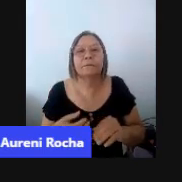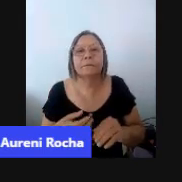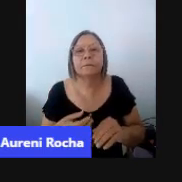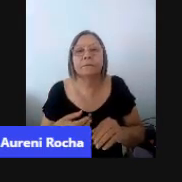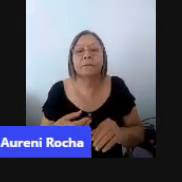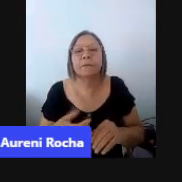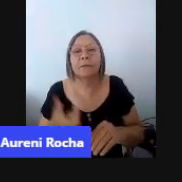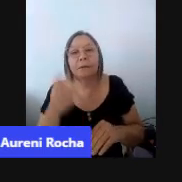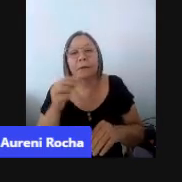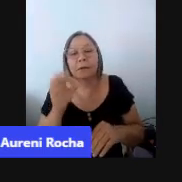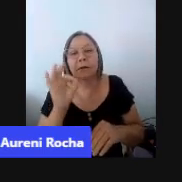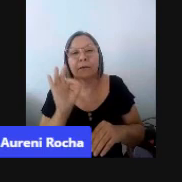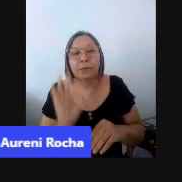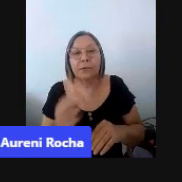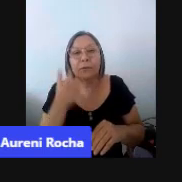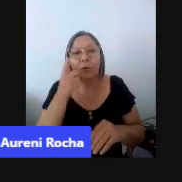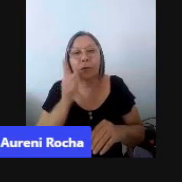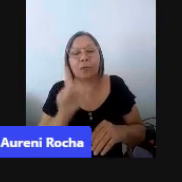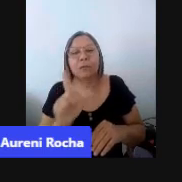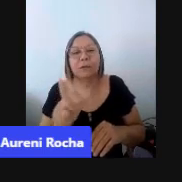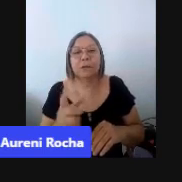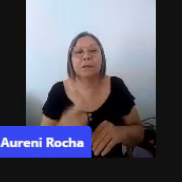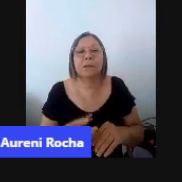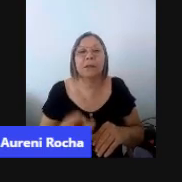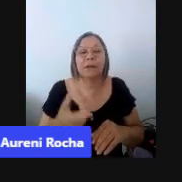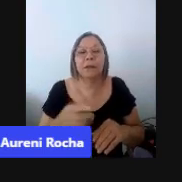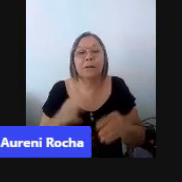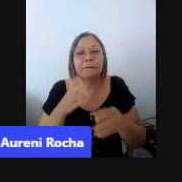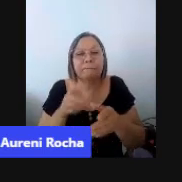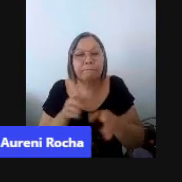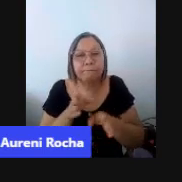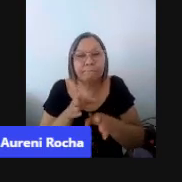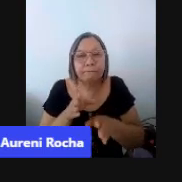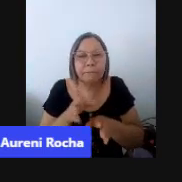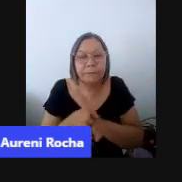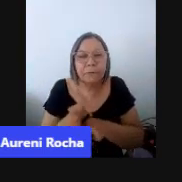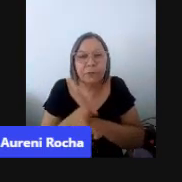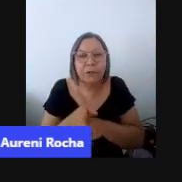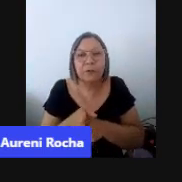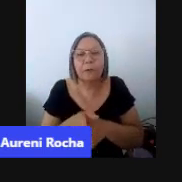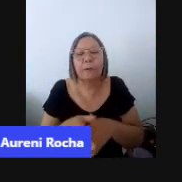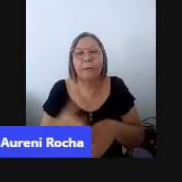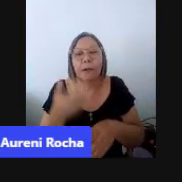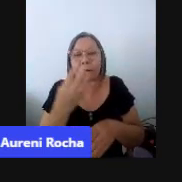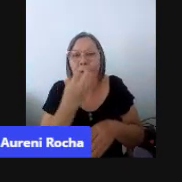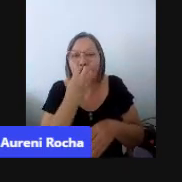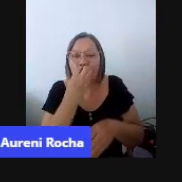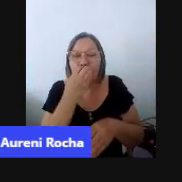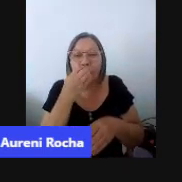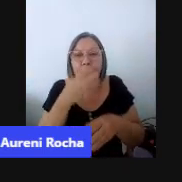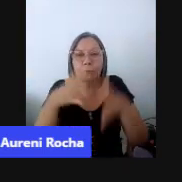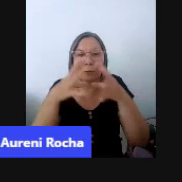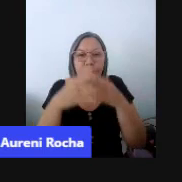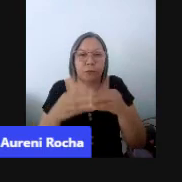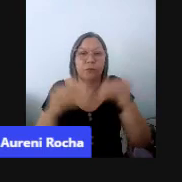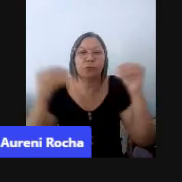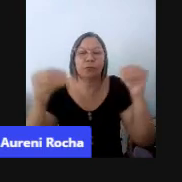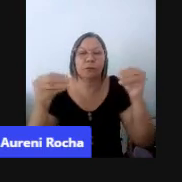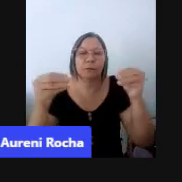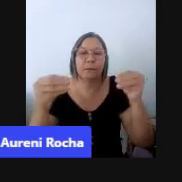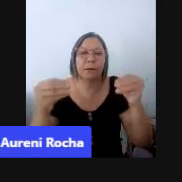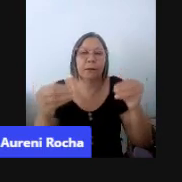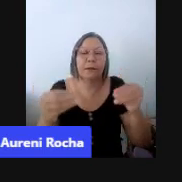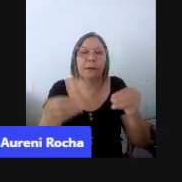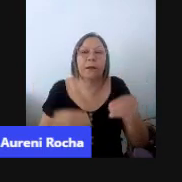esse animal não vai desaparecer do Mato Grosso do Sul, do Cerrado do Mato Grosso do Sul. Então, realmente uma espécie extremamente